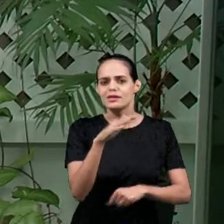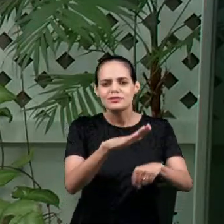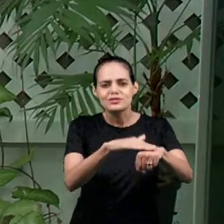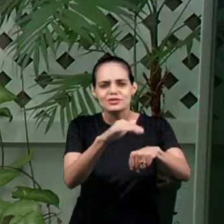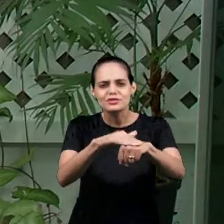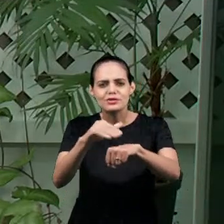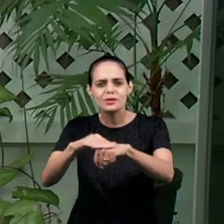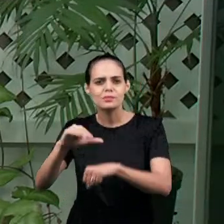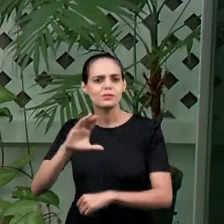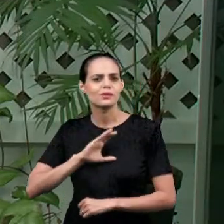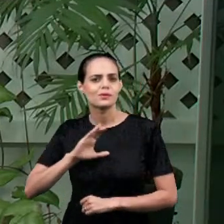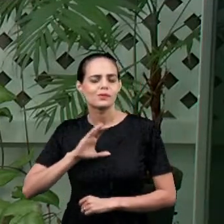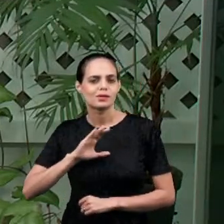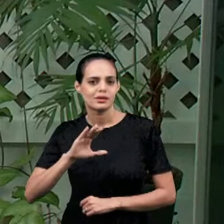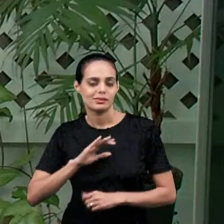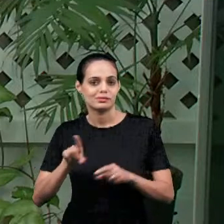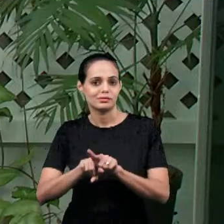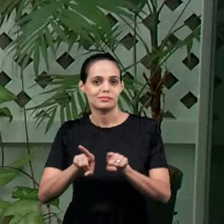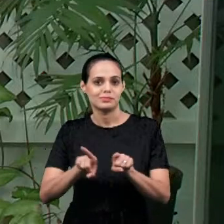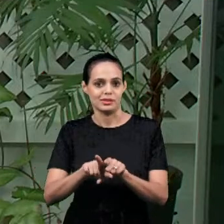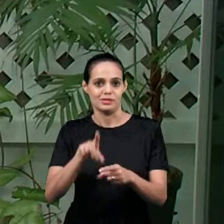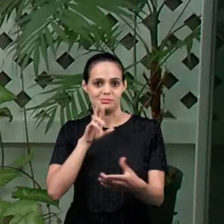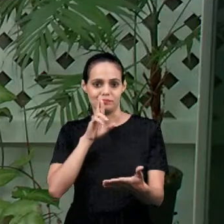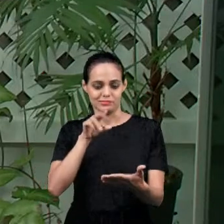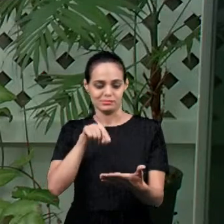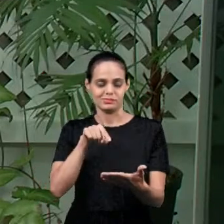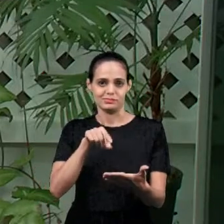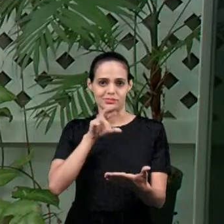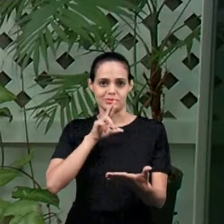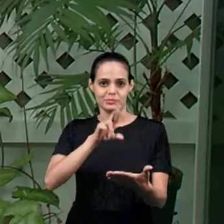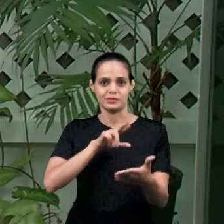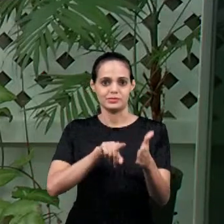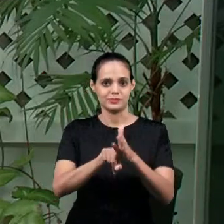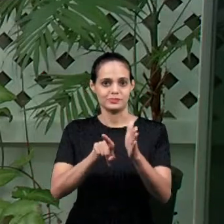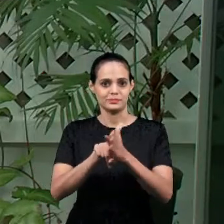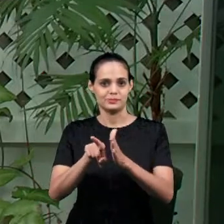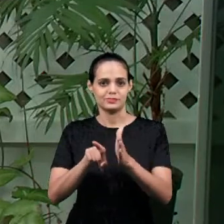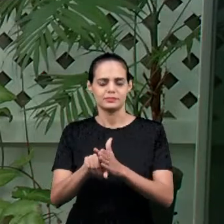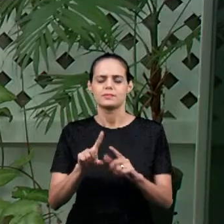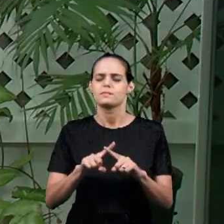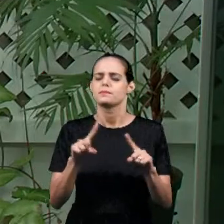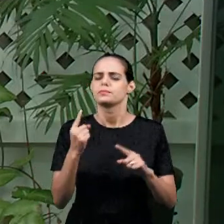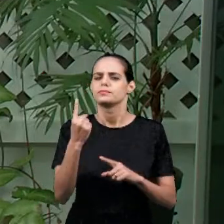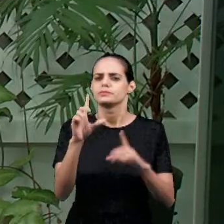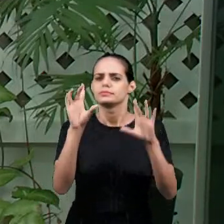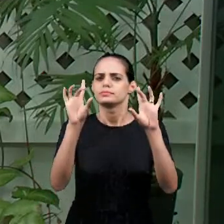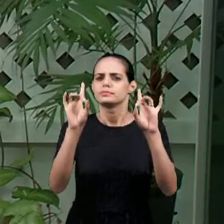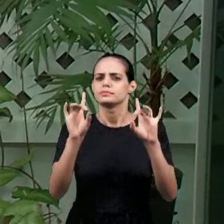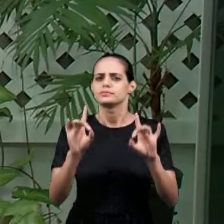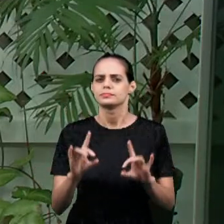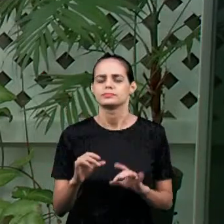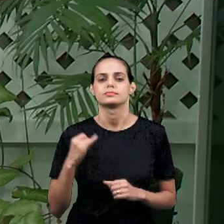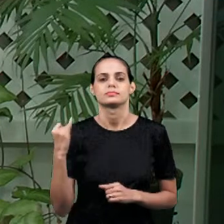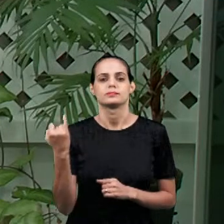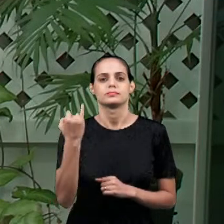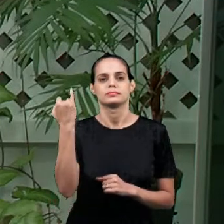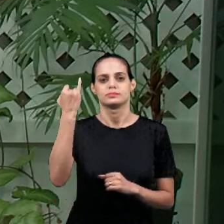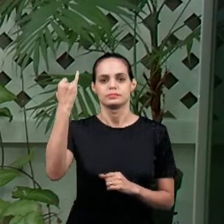para responder as perguntas. Mas o detalhe que é importante é de